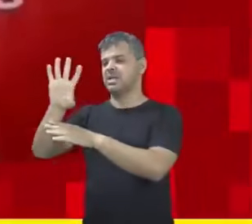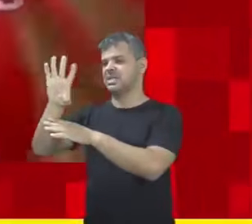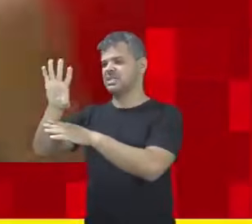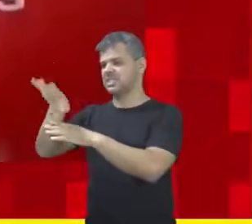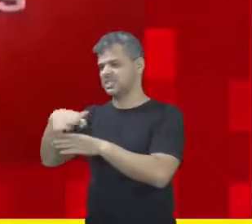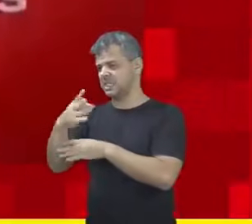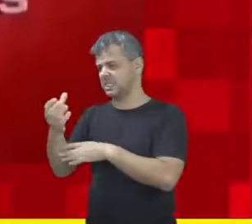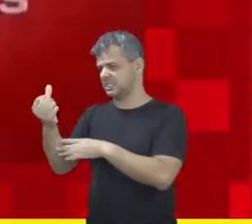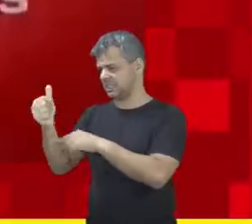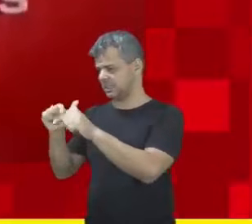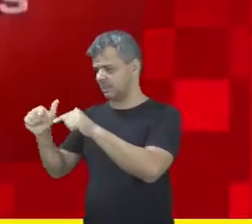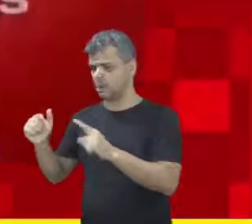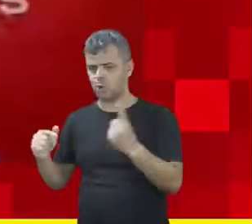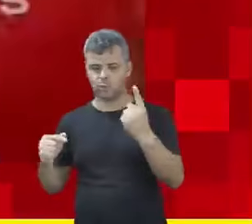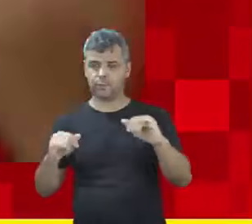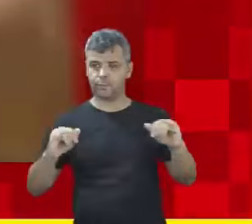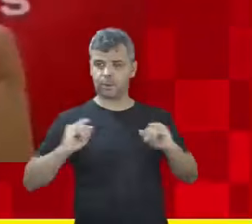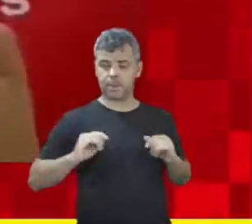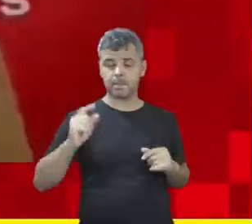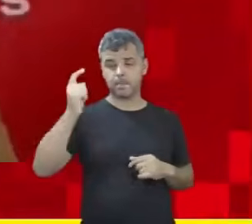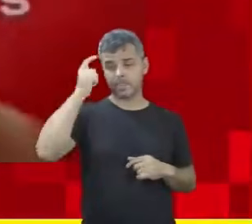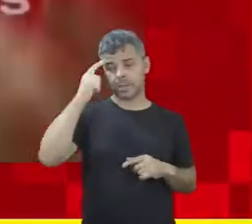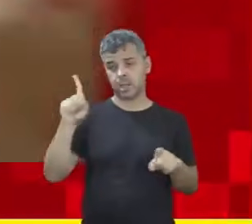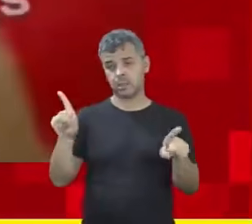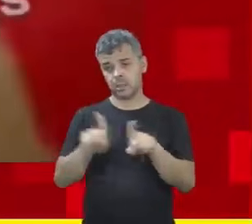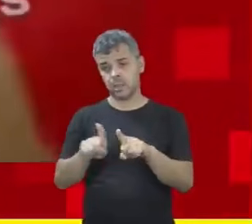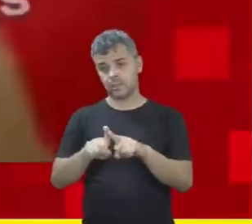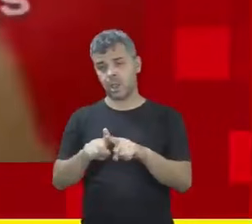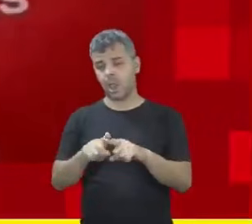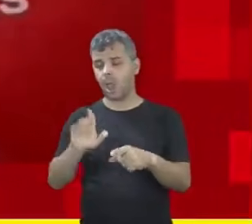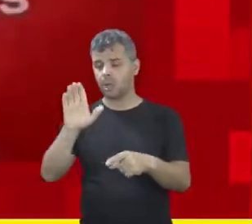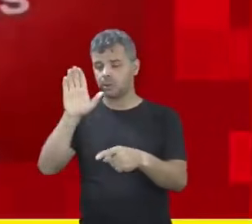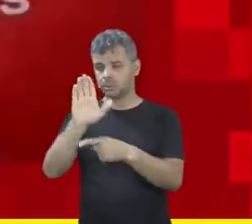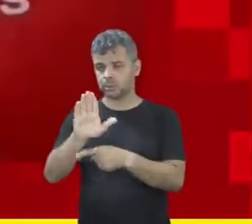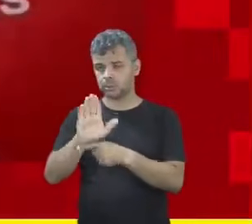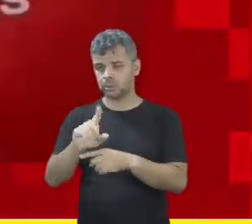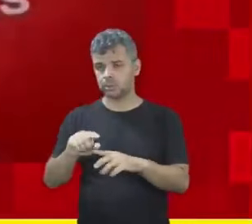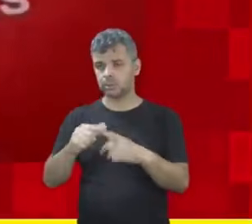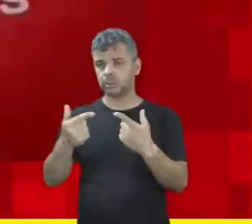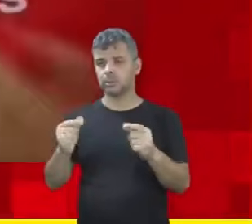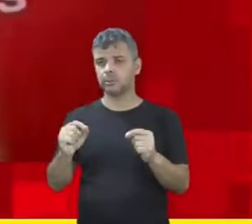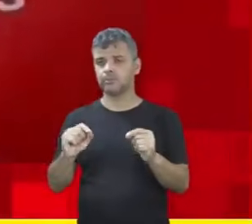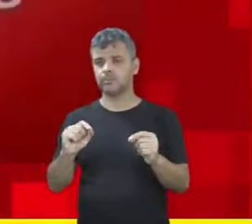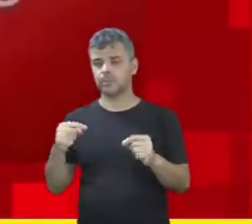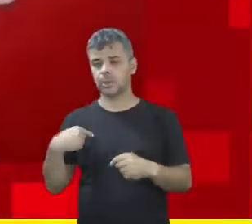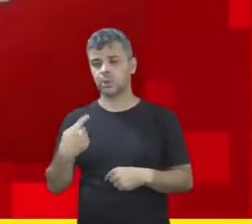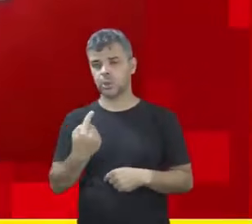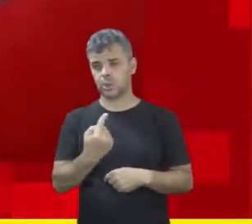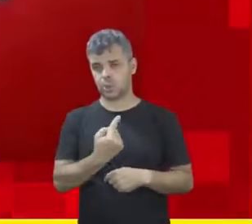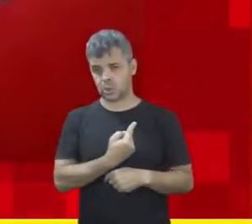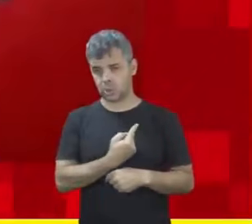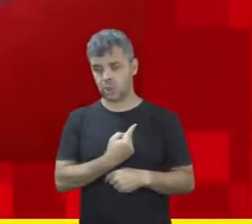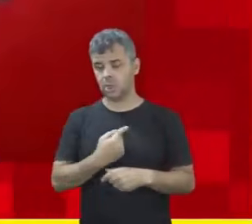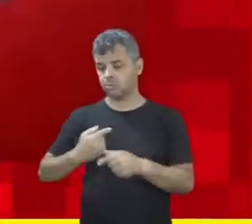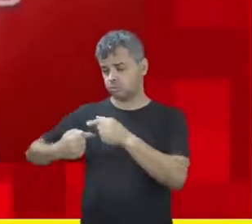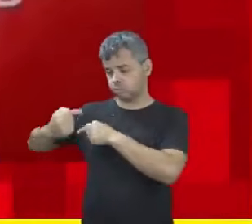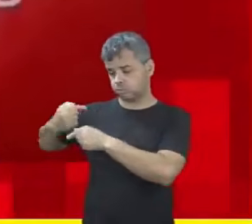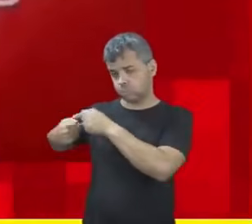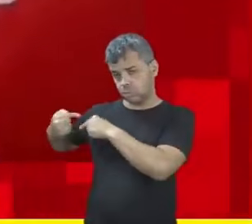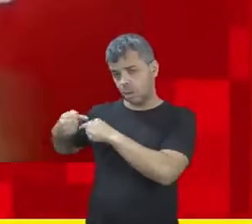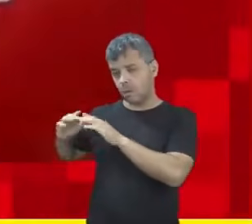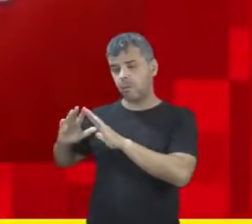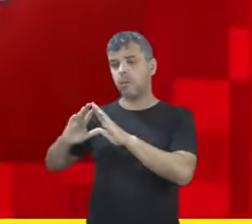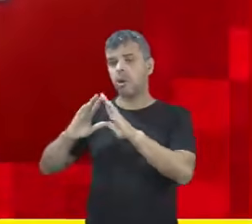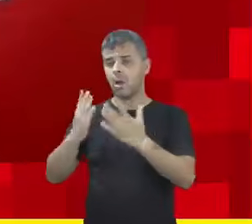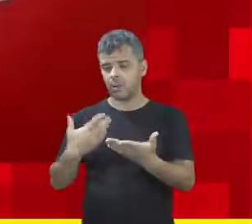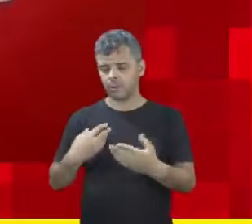mas também em pensar em também compensar o que muitos de nossos, né, ancestrais passaram,